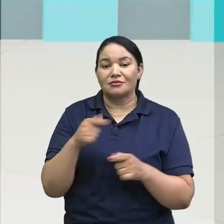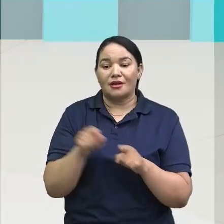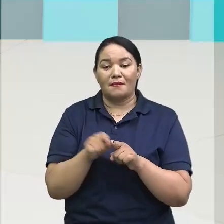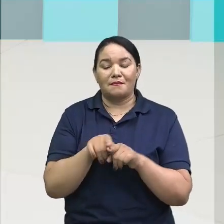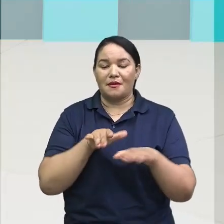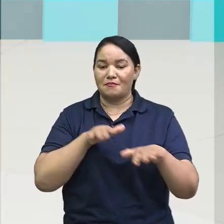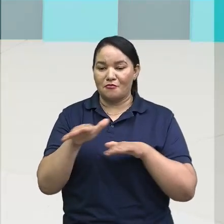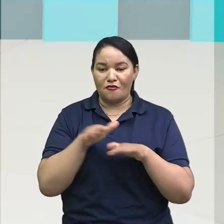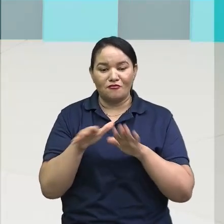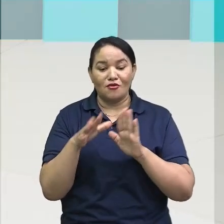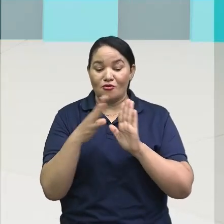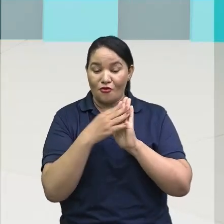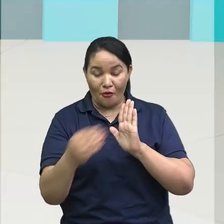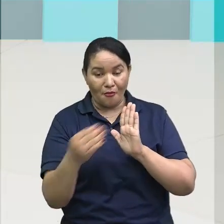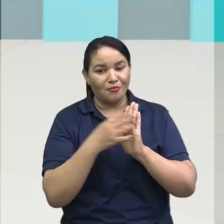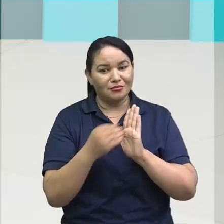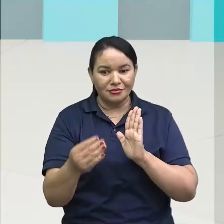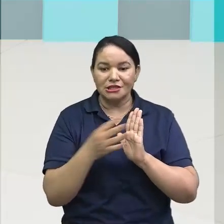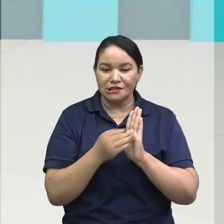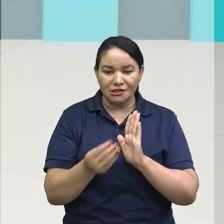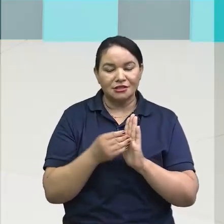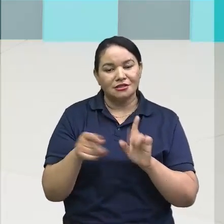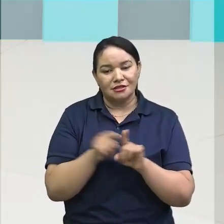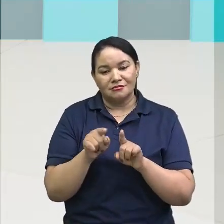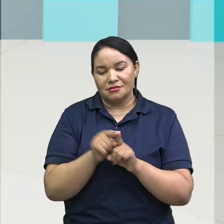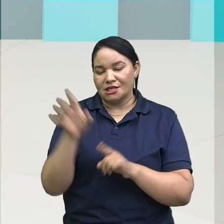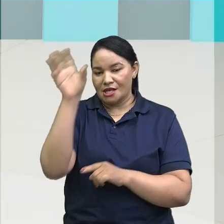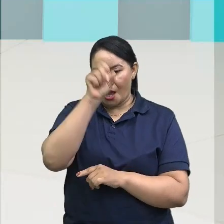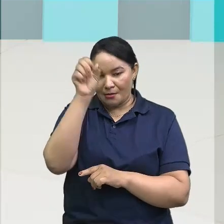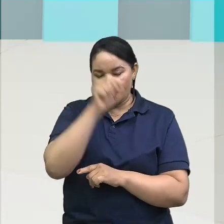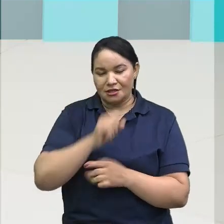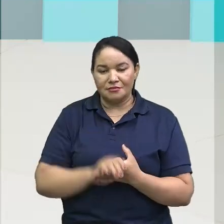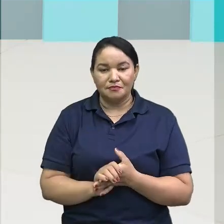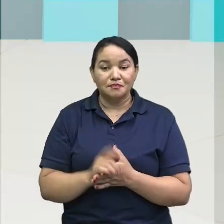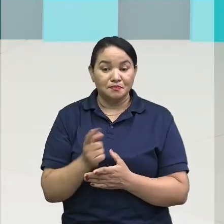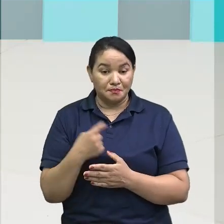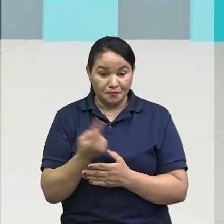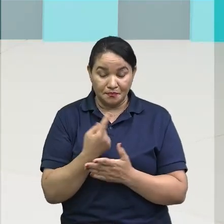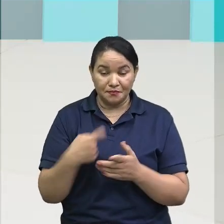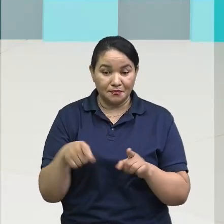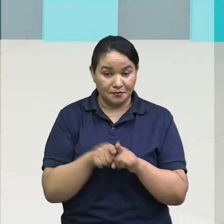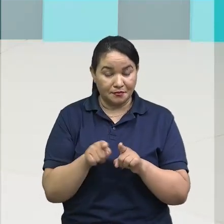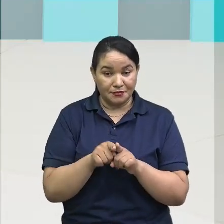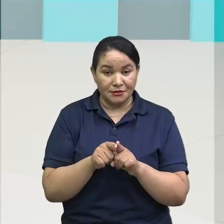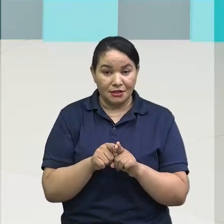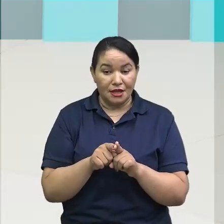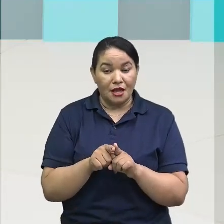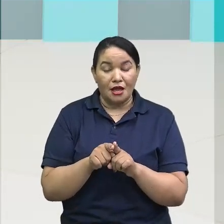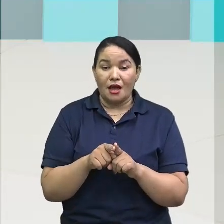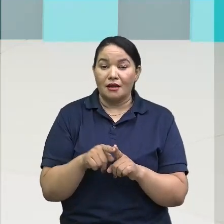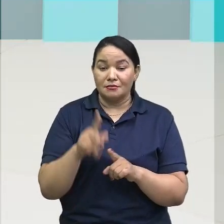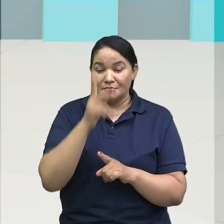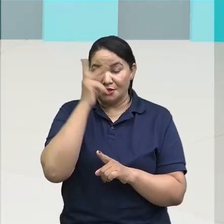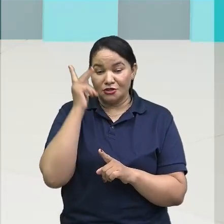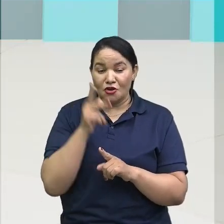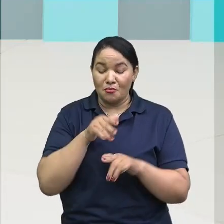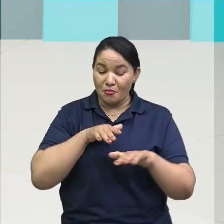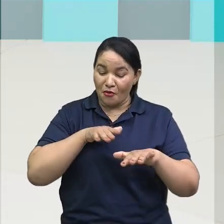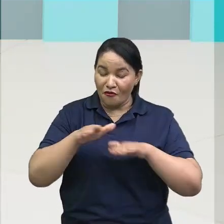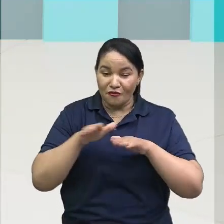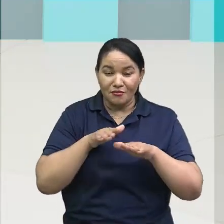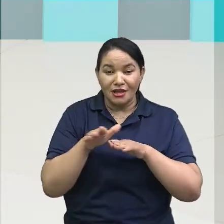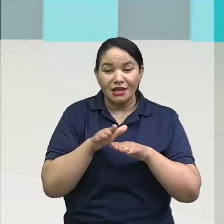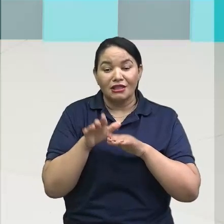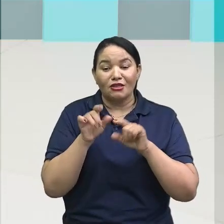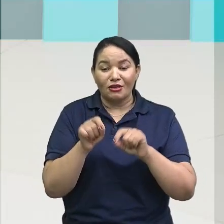essa movimentação. E assim também que a gente vê nos nossos registros, que o homem começou a se movimentar na